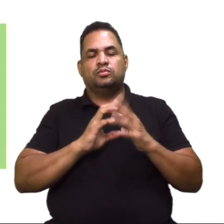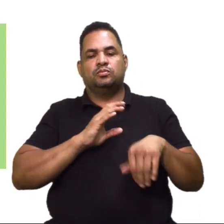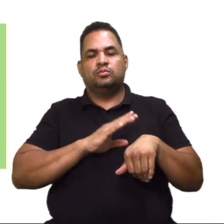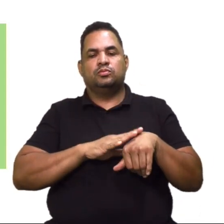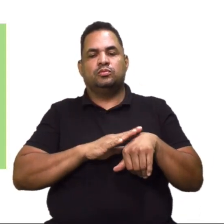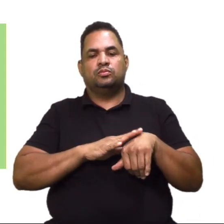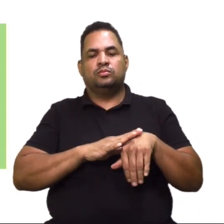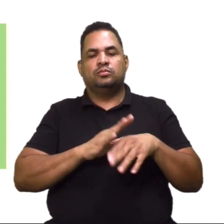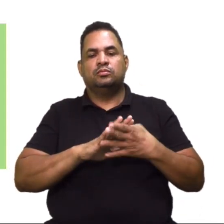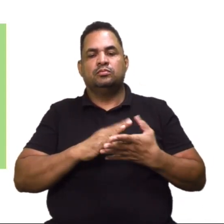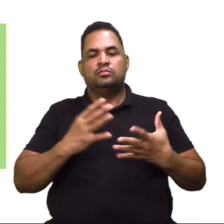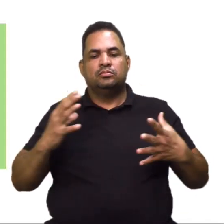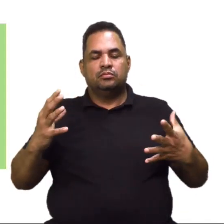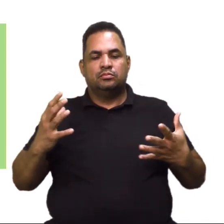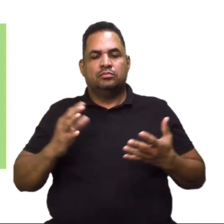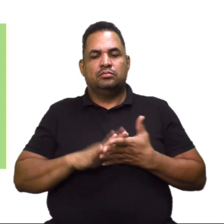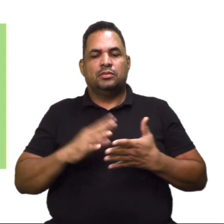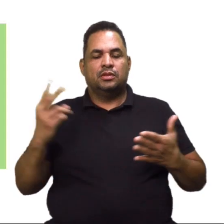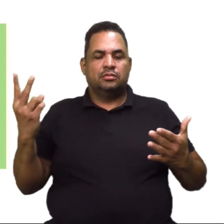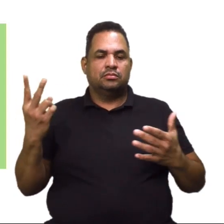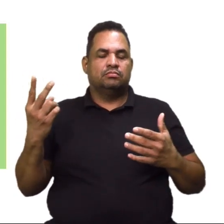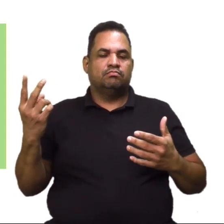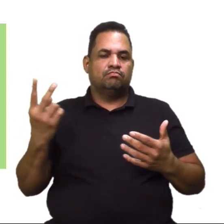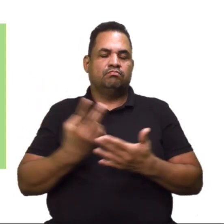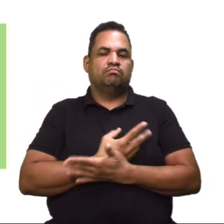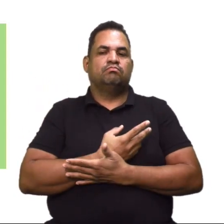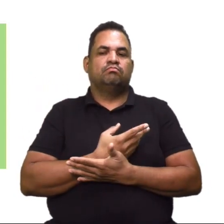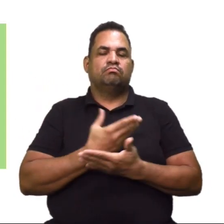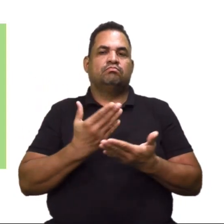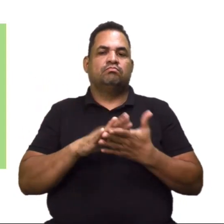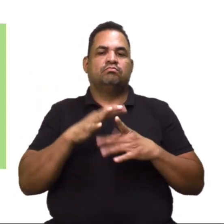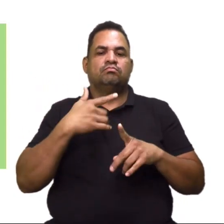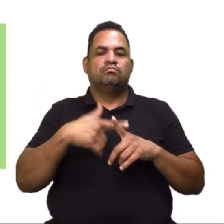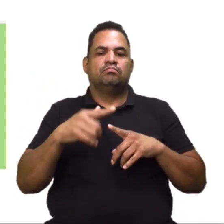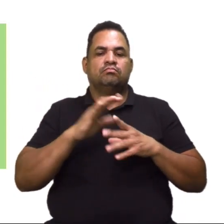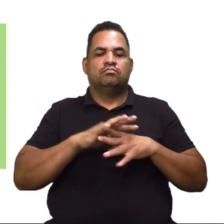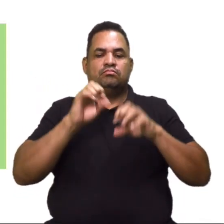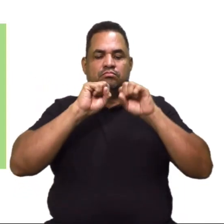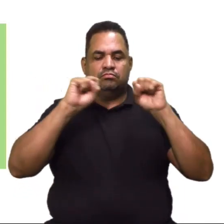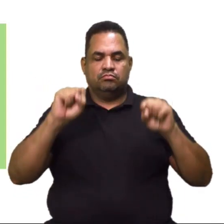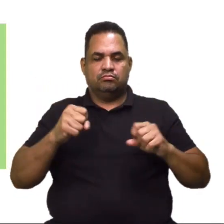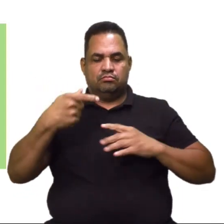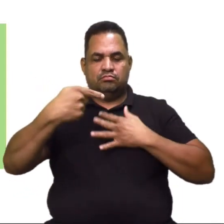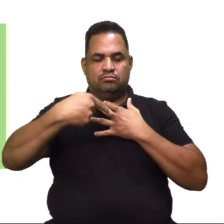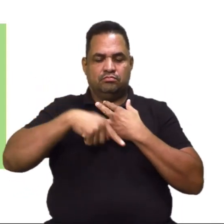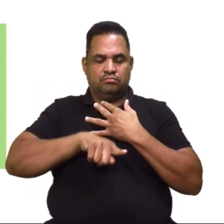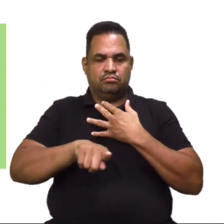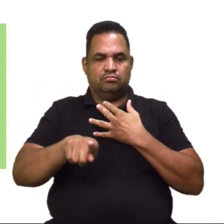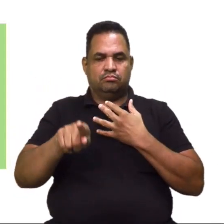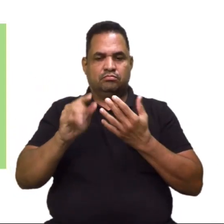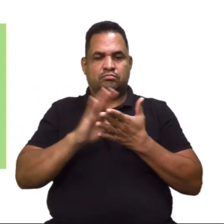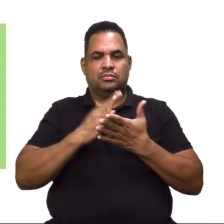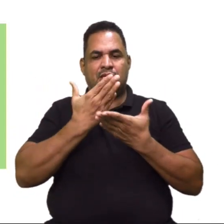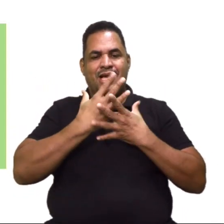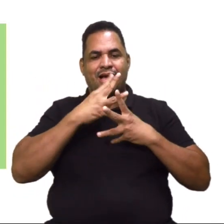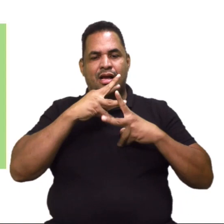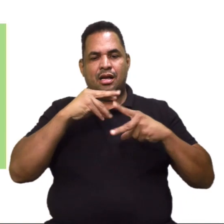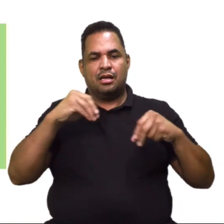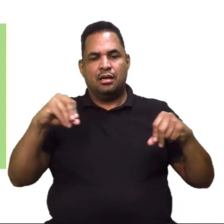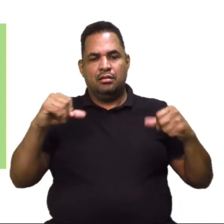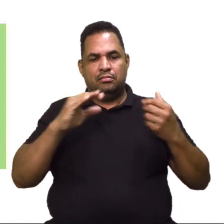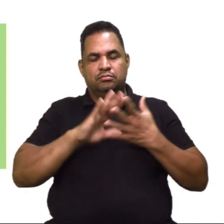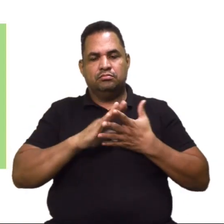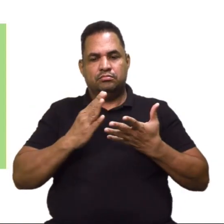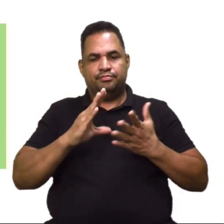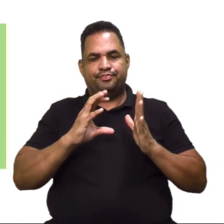vão provocar tanto problemas no sistema imunológico, ou seja, o HIV ele destrói todas as